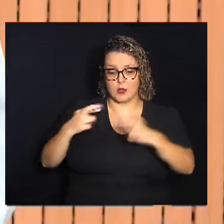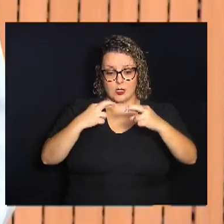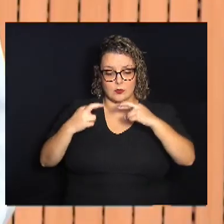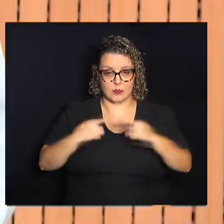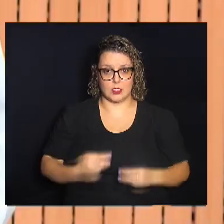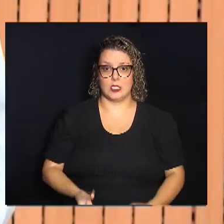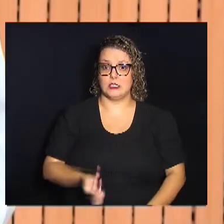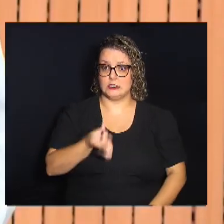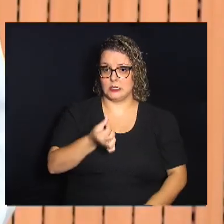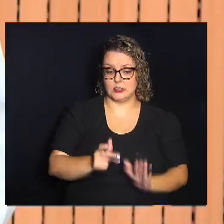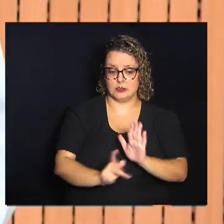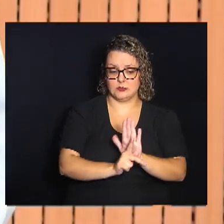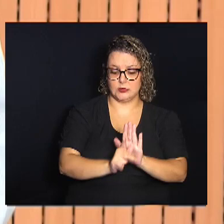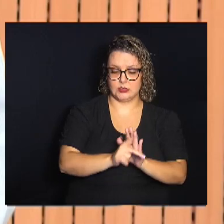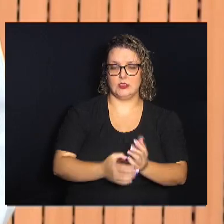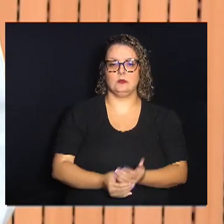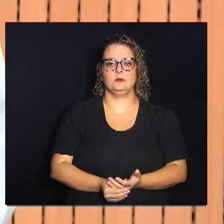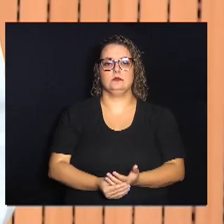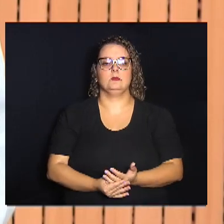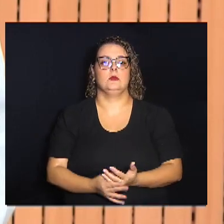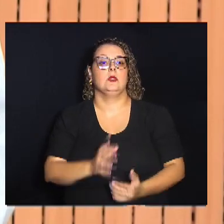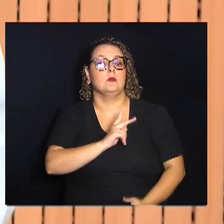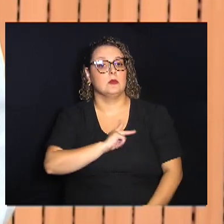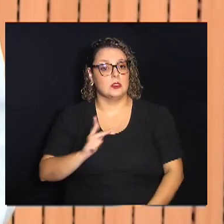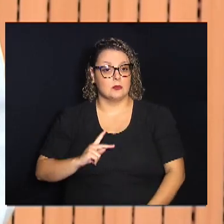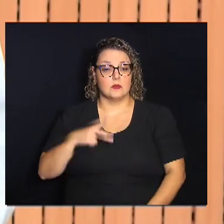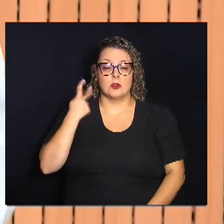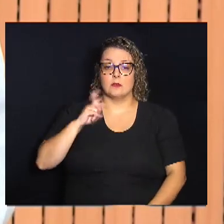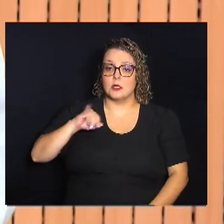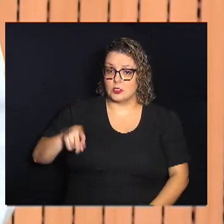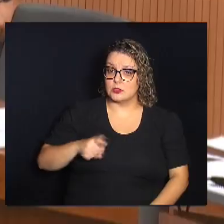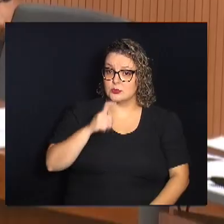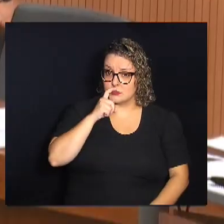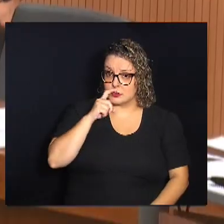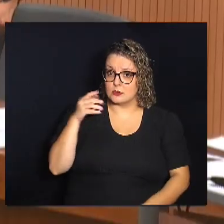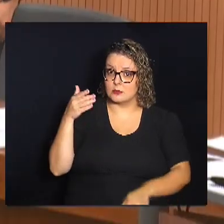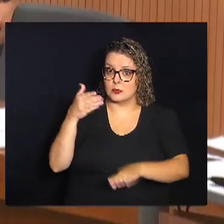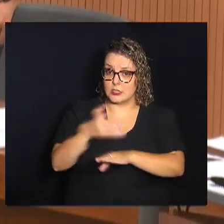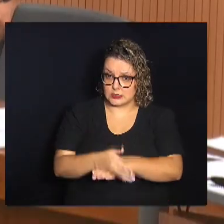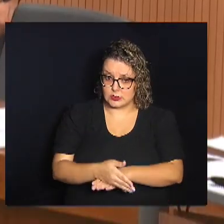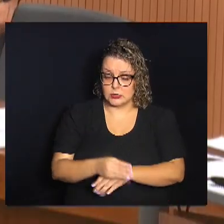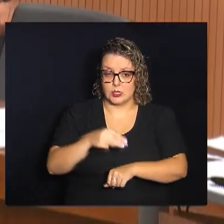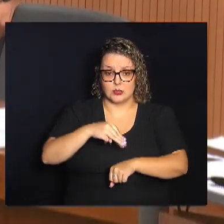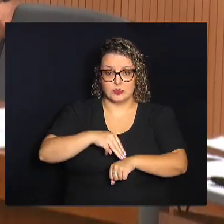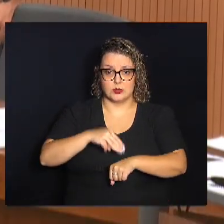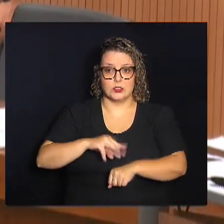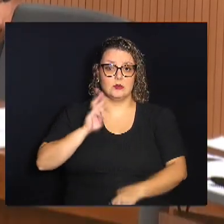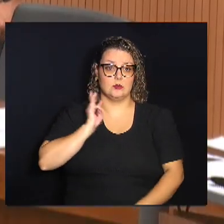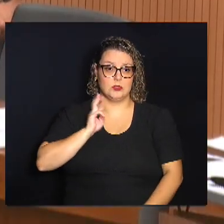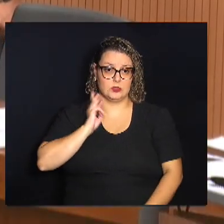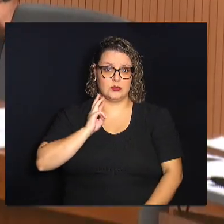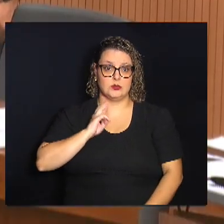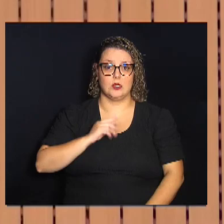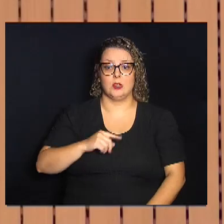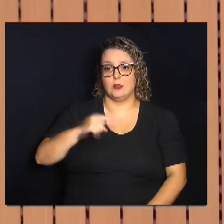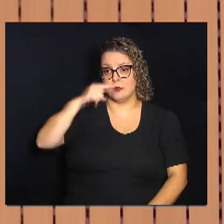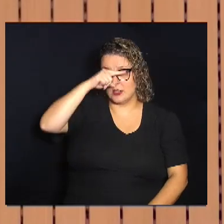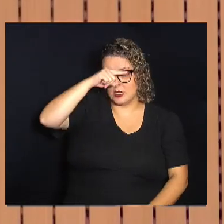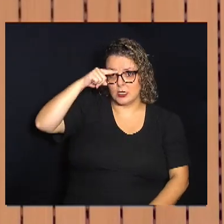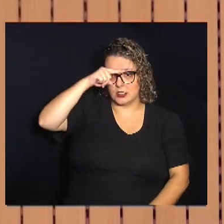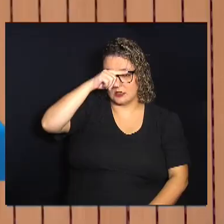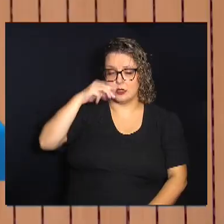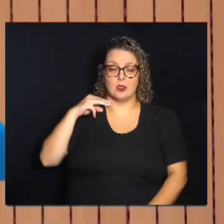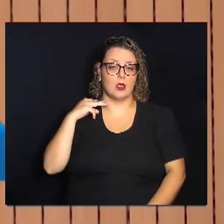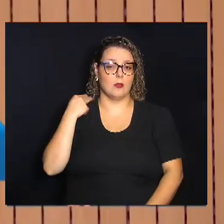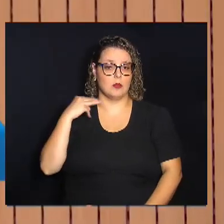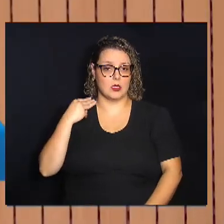6 projetos. Presidida pelo vereador Jorge Schneider, participaram os membros Cecílio Santos, Felipe Marquesi,